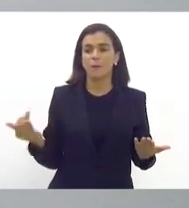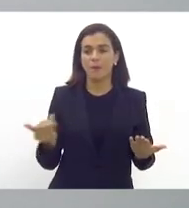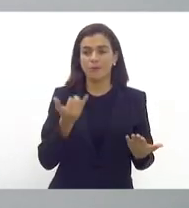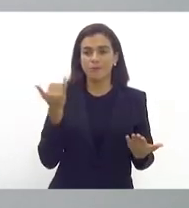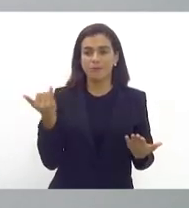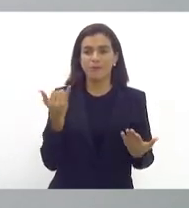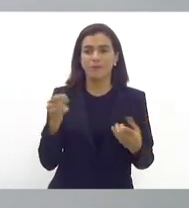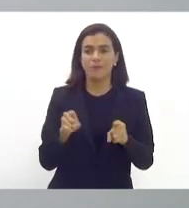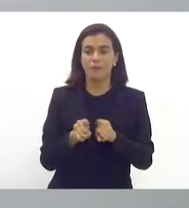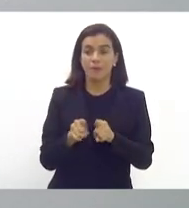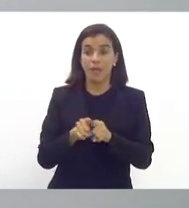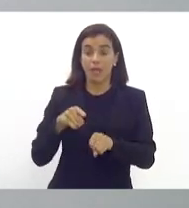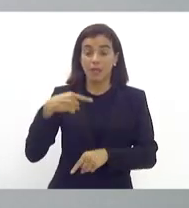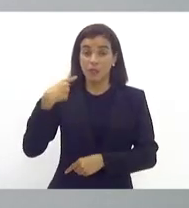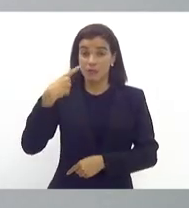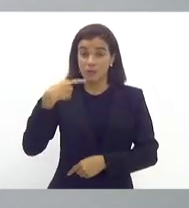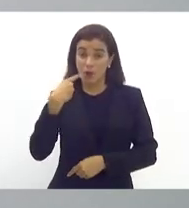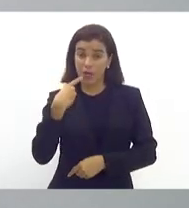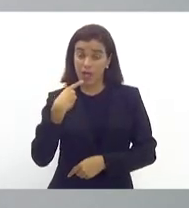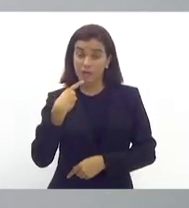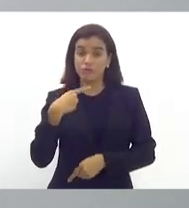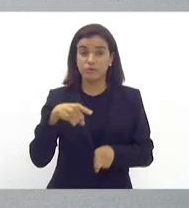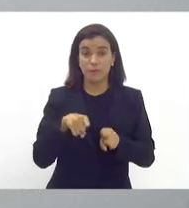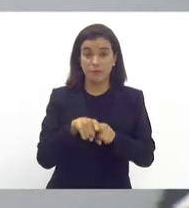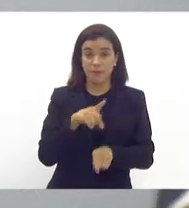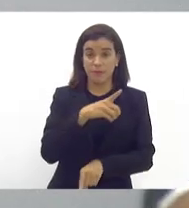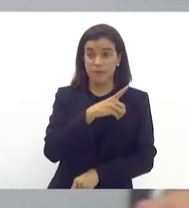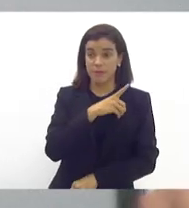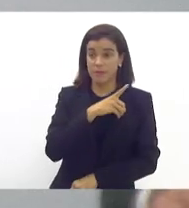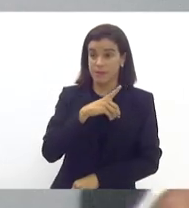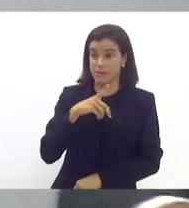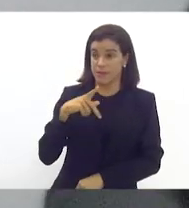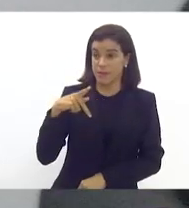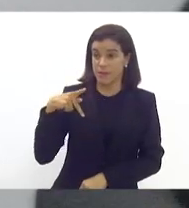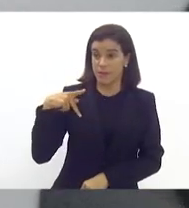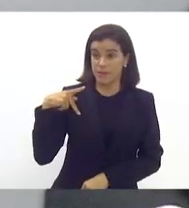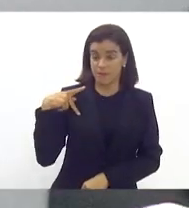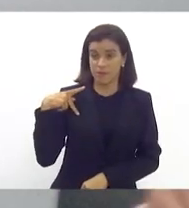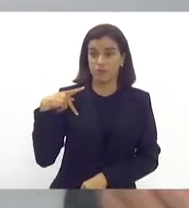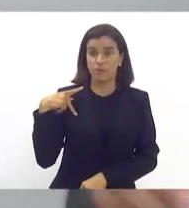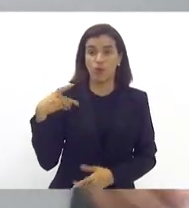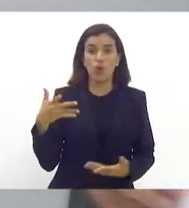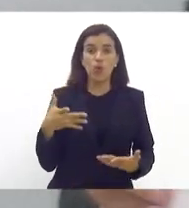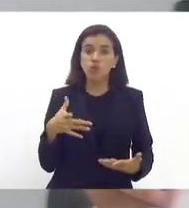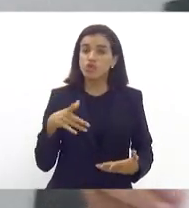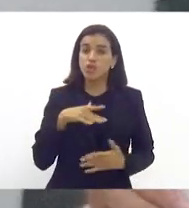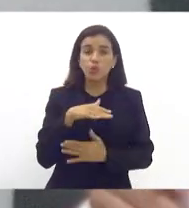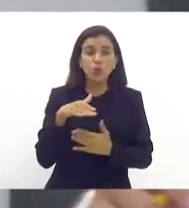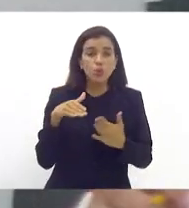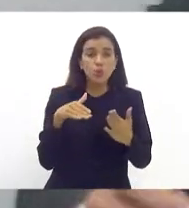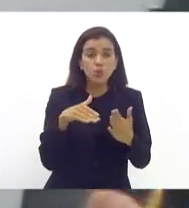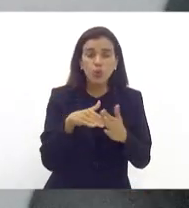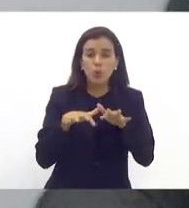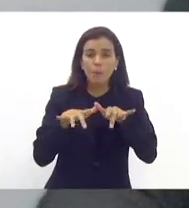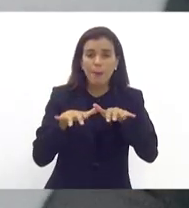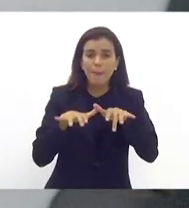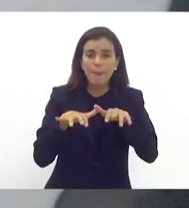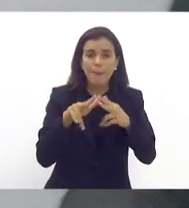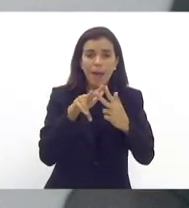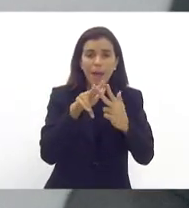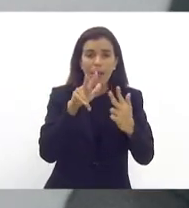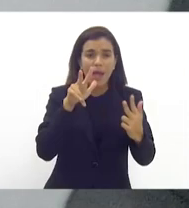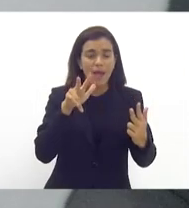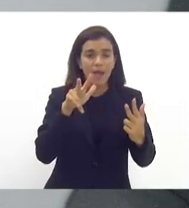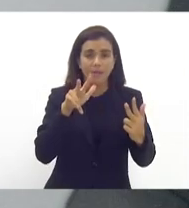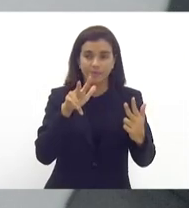advogados a Defensoria Pública hoje nós temos o processo virtualizado eletrônico é muito